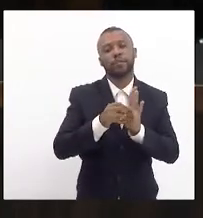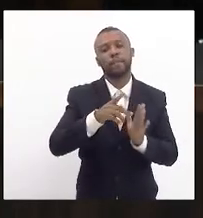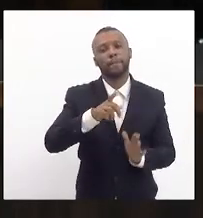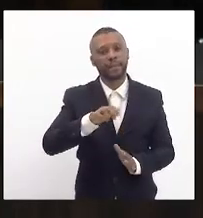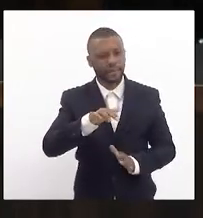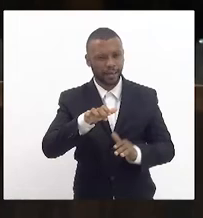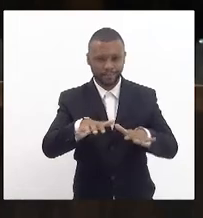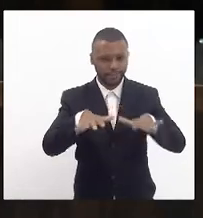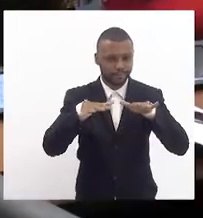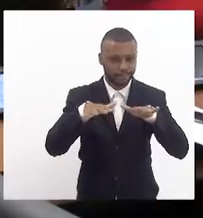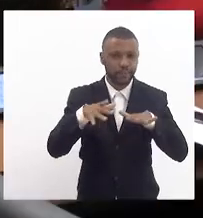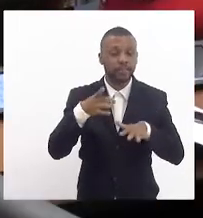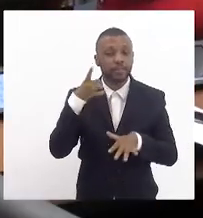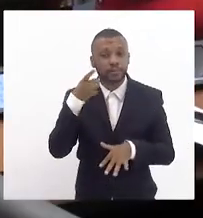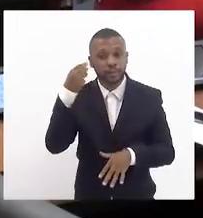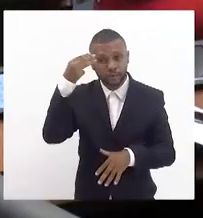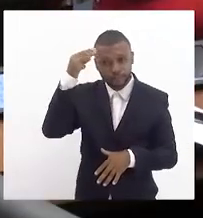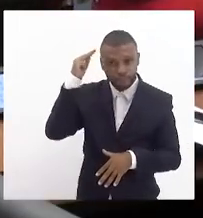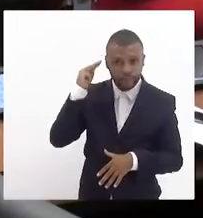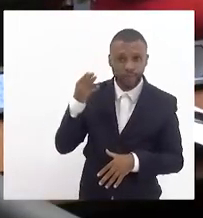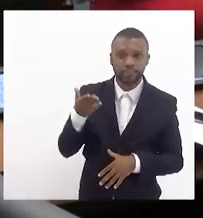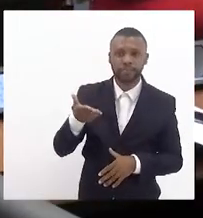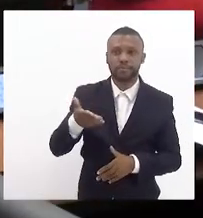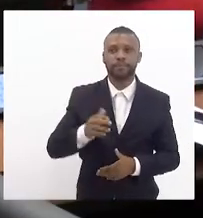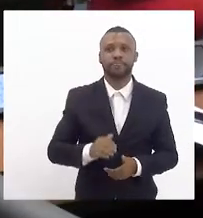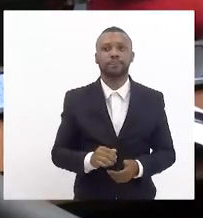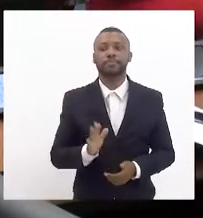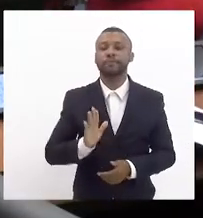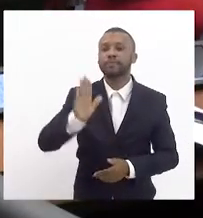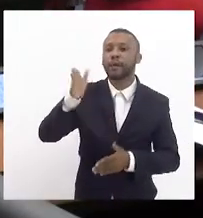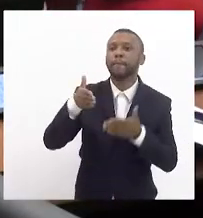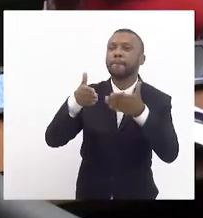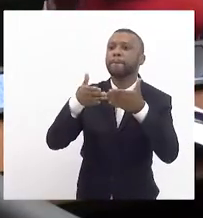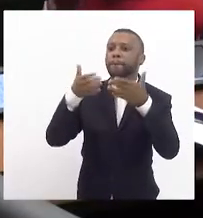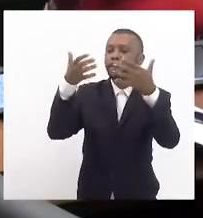Márcio Pacheco. Presidente, pela ordem.